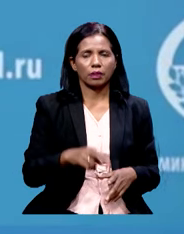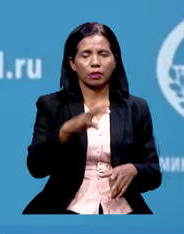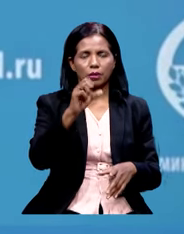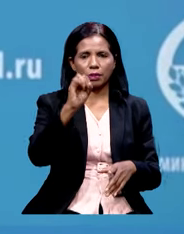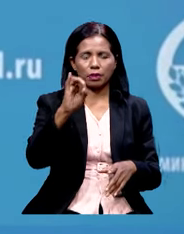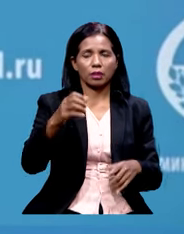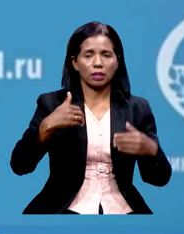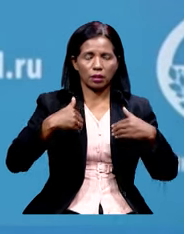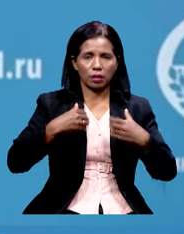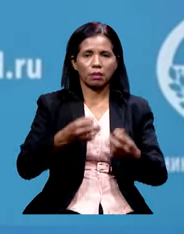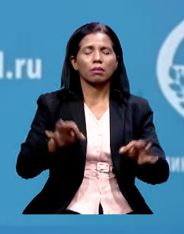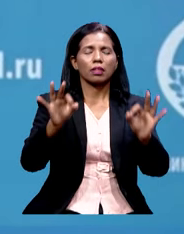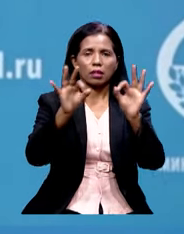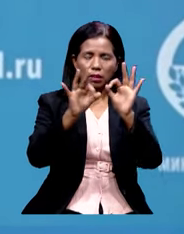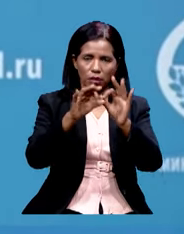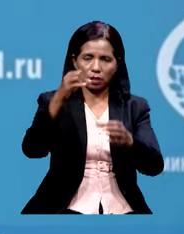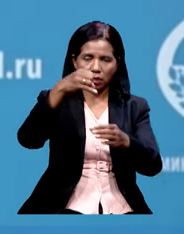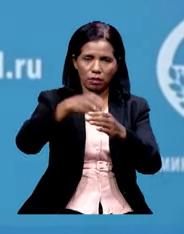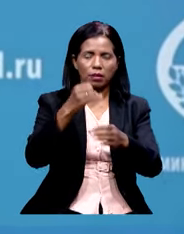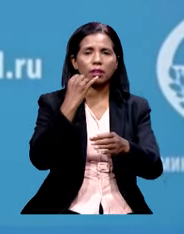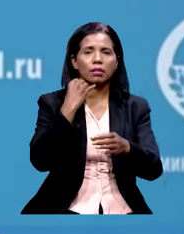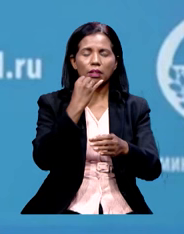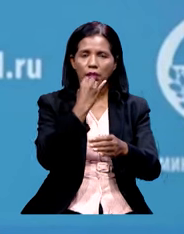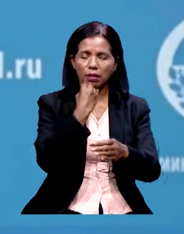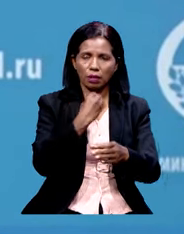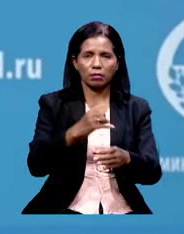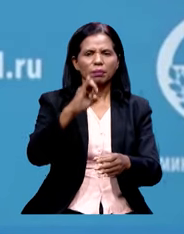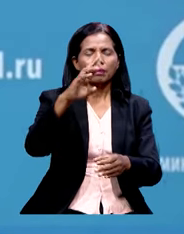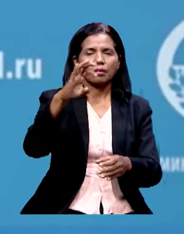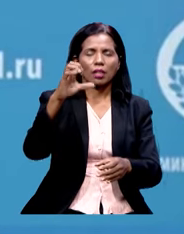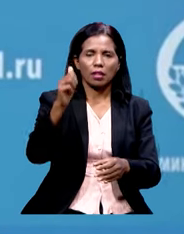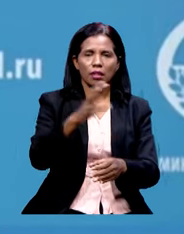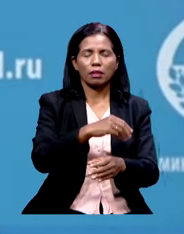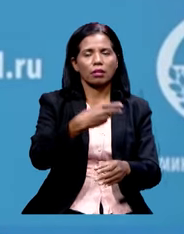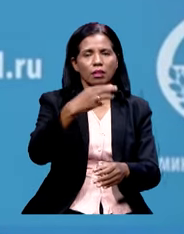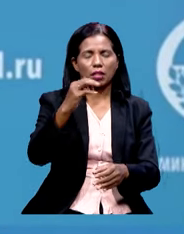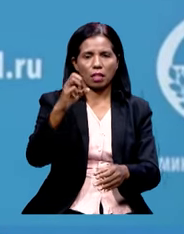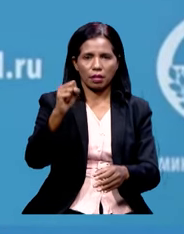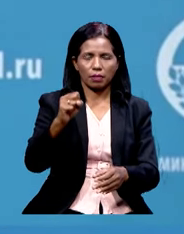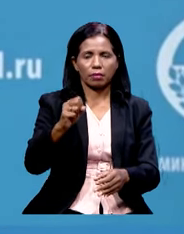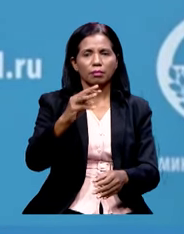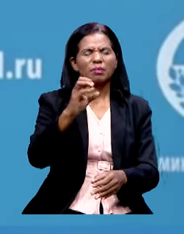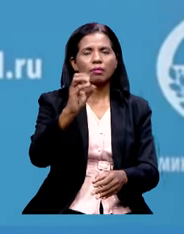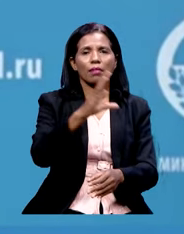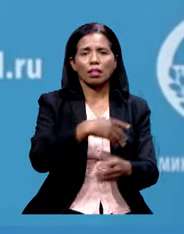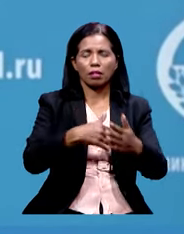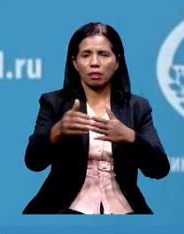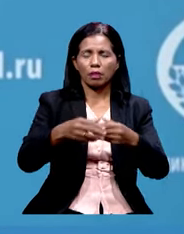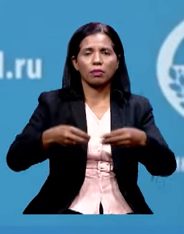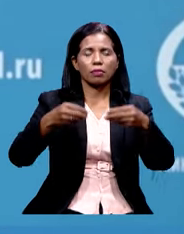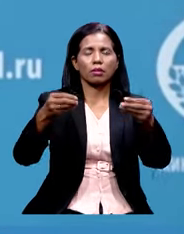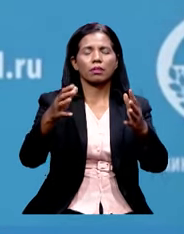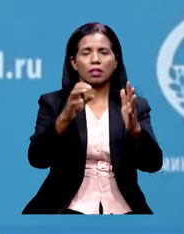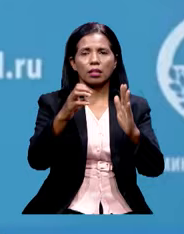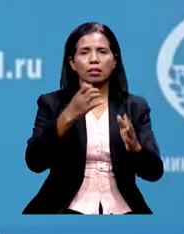ligação principal em Médio Oriente, inclui Israel, Irã, autoridade palestina no Hamas. Moscou da labara cona fossala para Estados Unidos